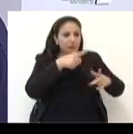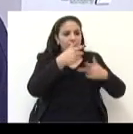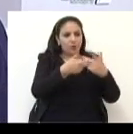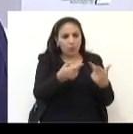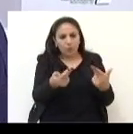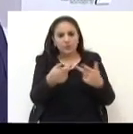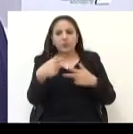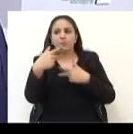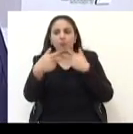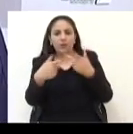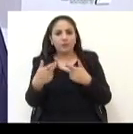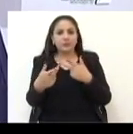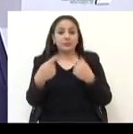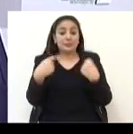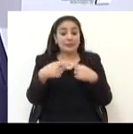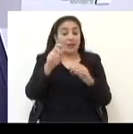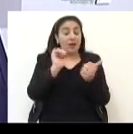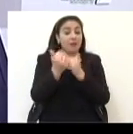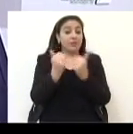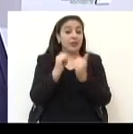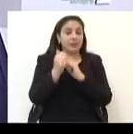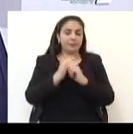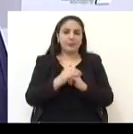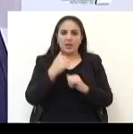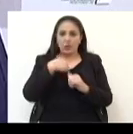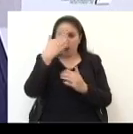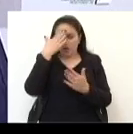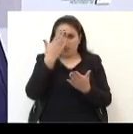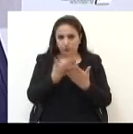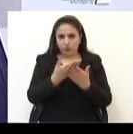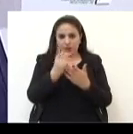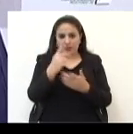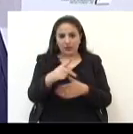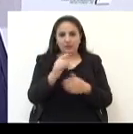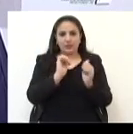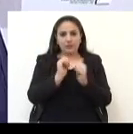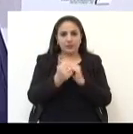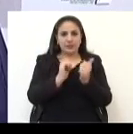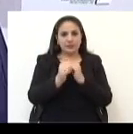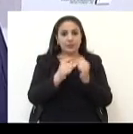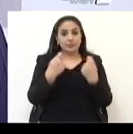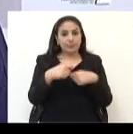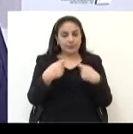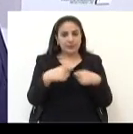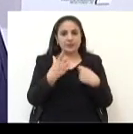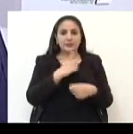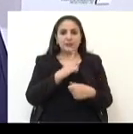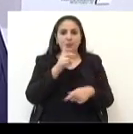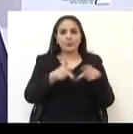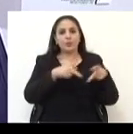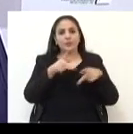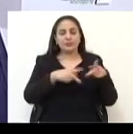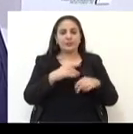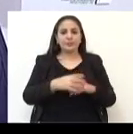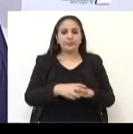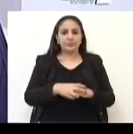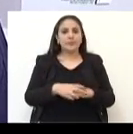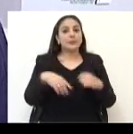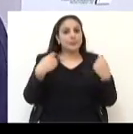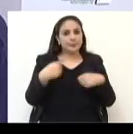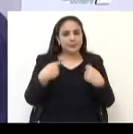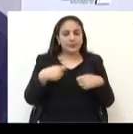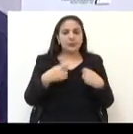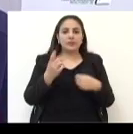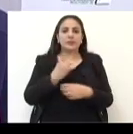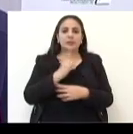pessoas dizem outras, mas a gente vai precisar avaliar. E eu acredito que essa avaliação ela tem que perpassar pela população.